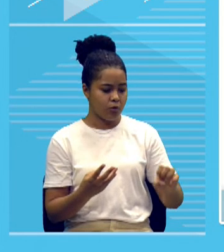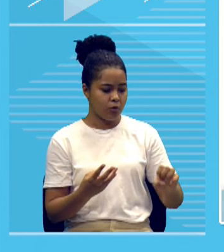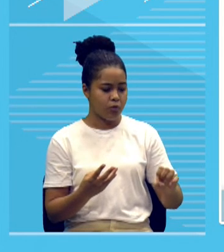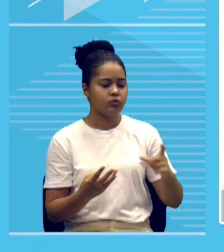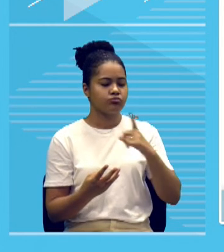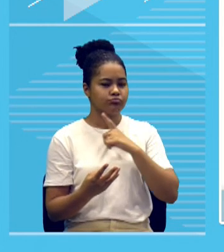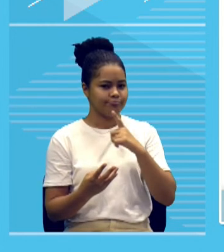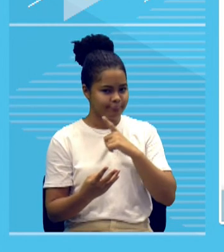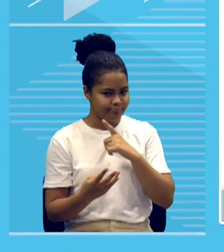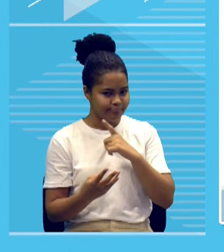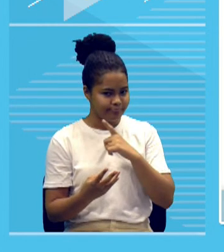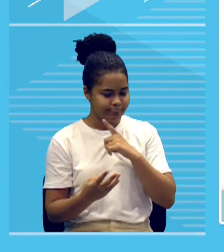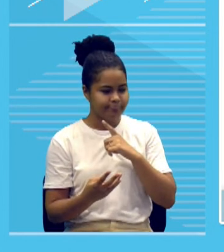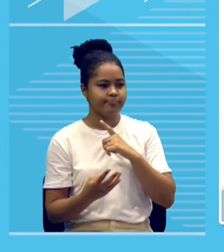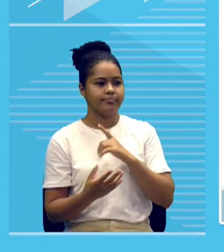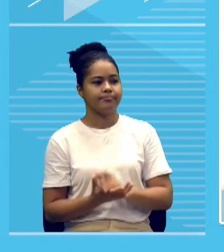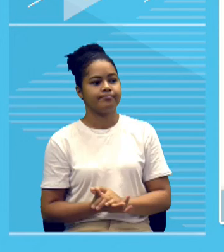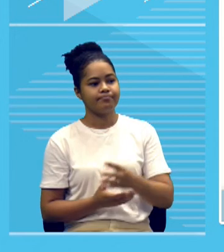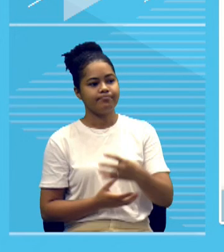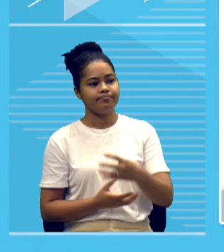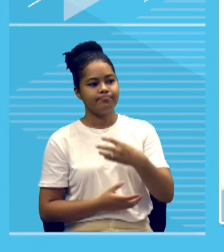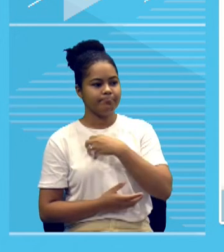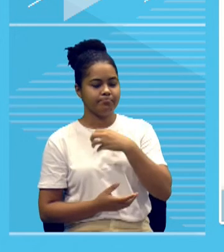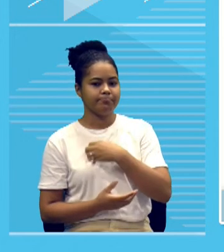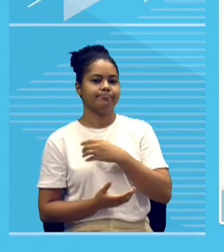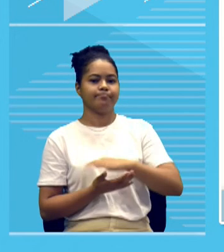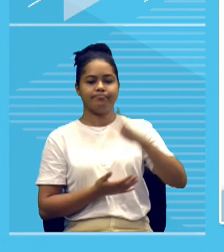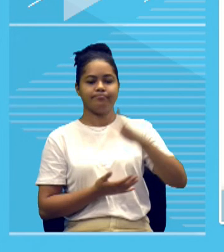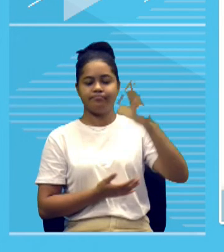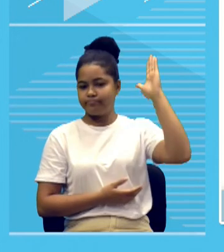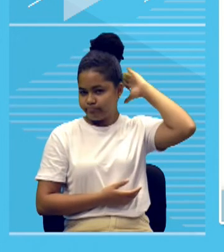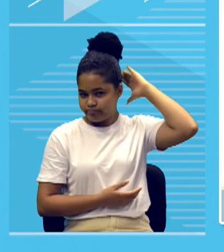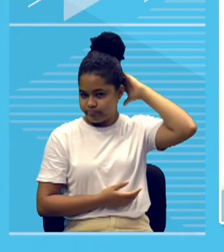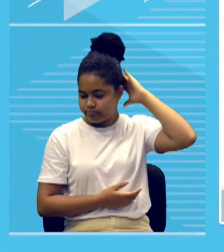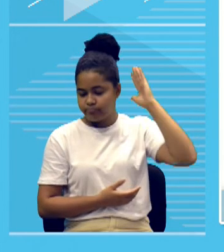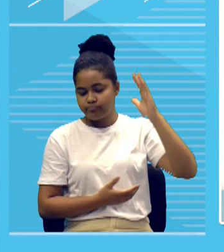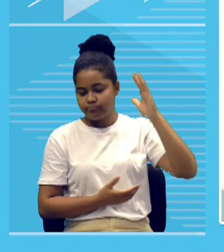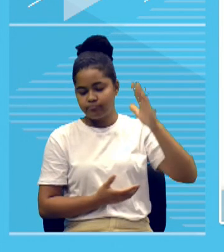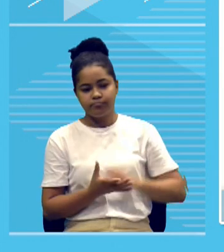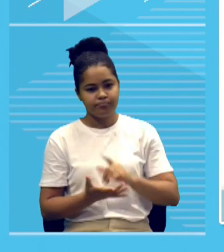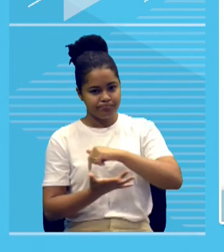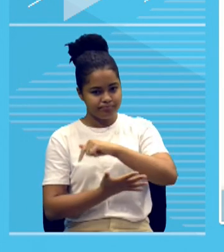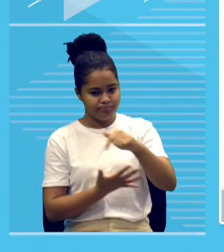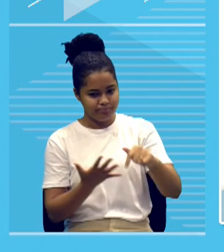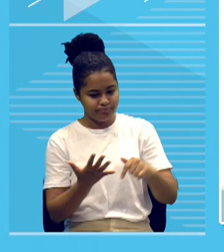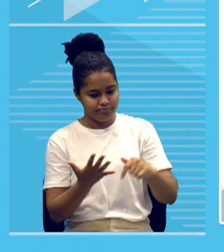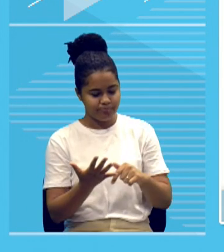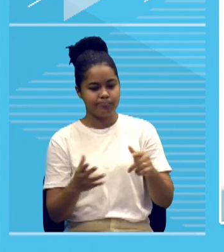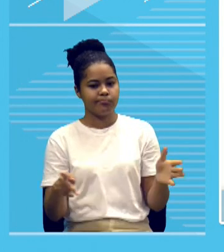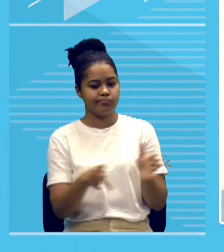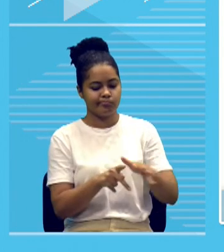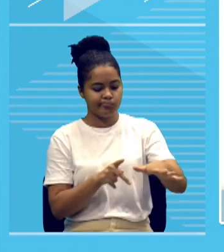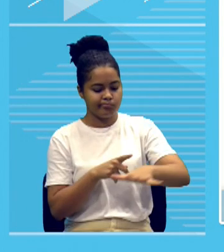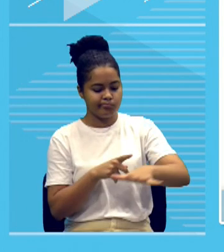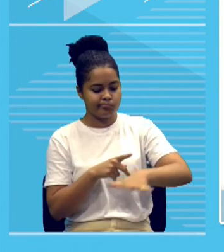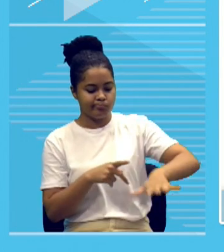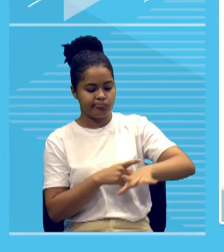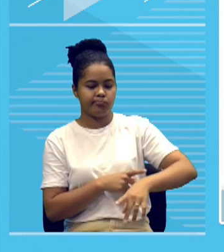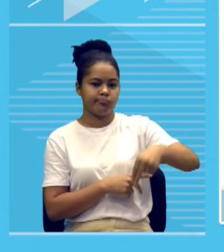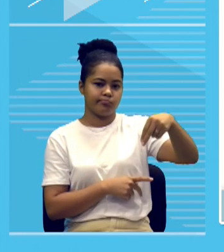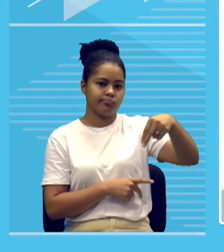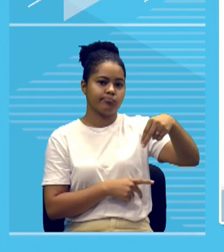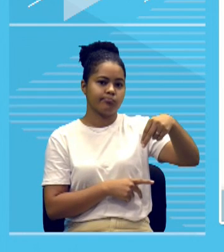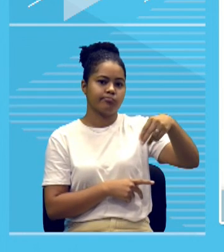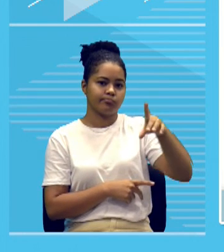tem Sergipe tem e a Bahia tem e se perguntar é vocês qual região do Brasil de maior